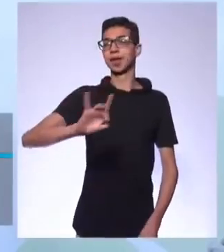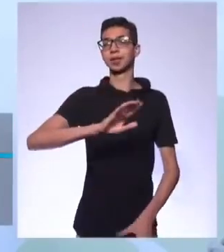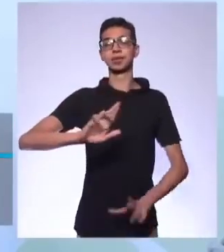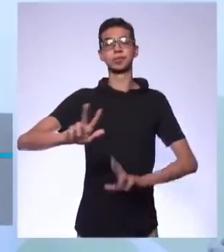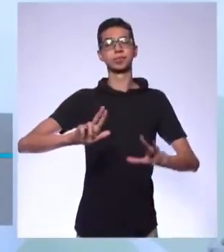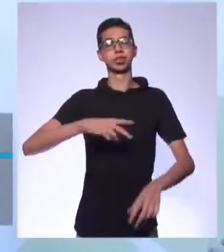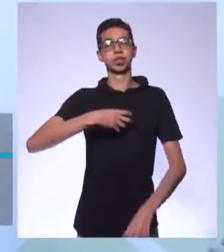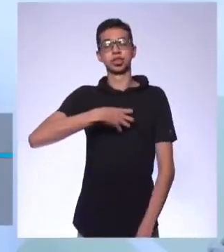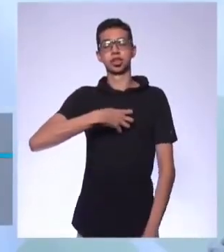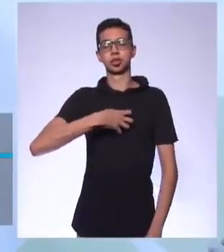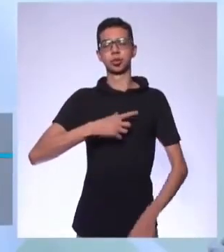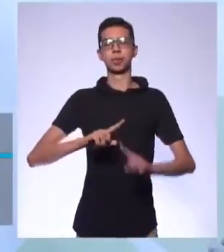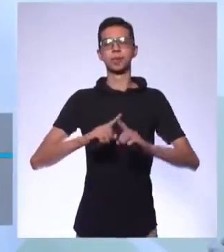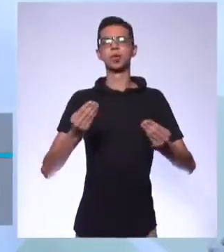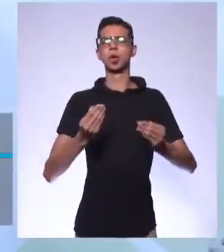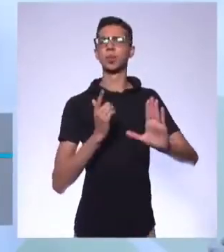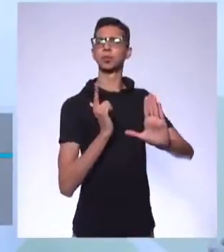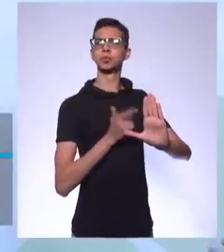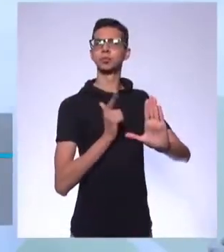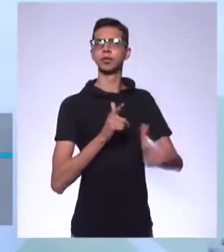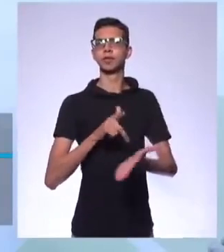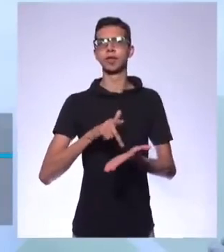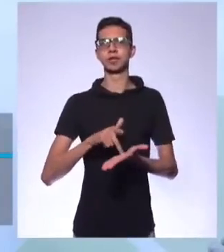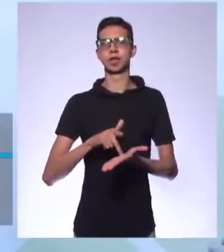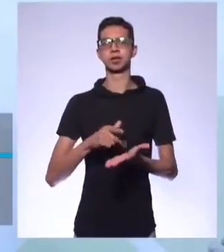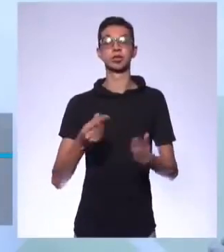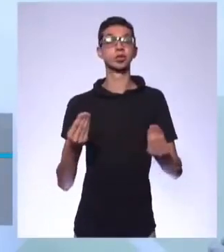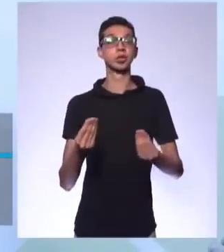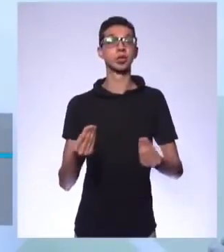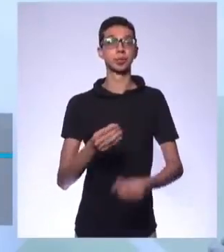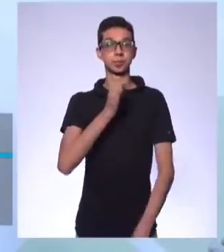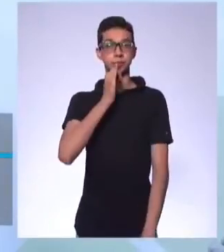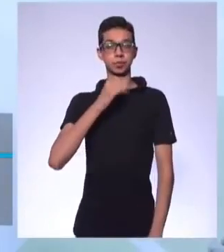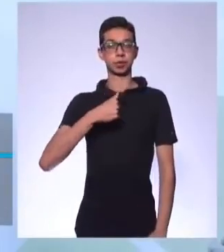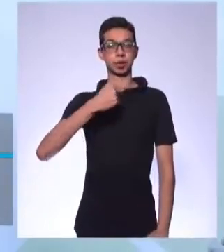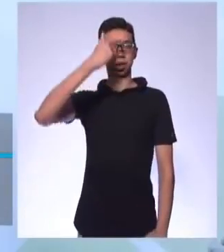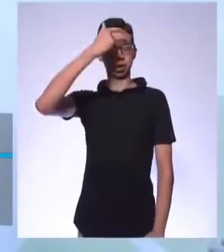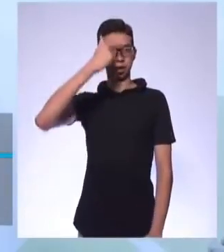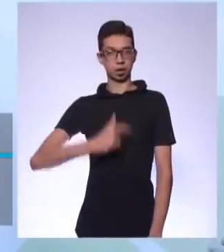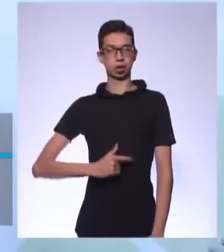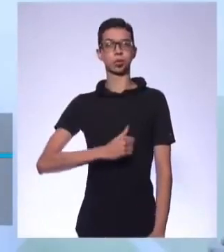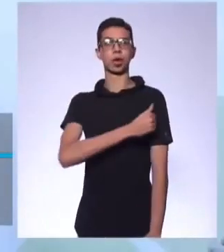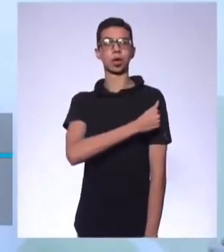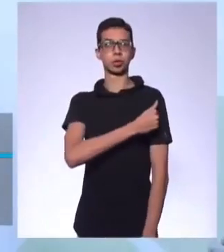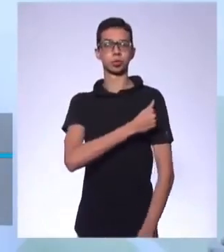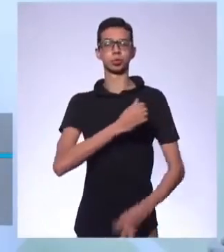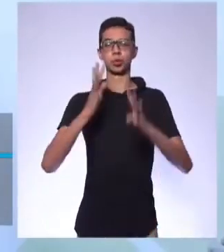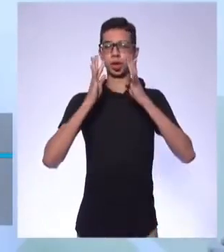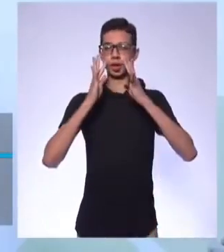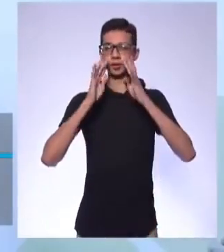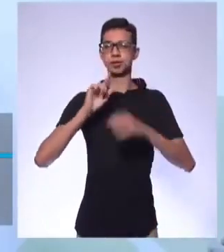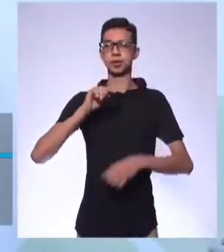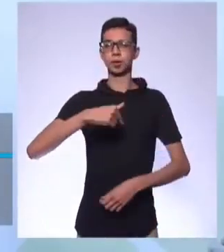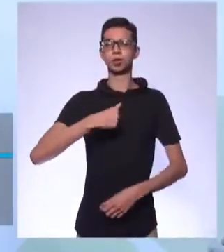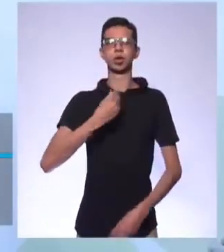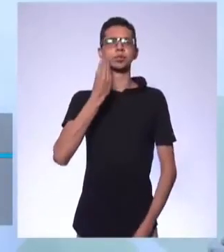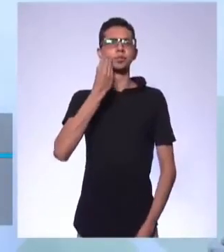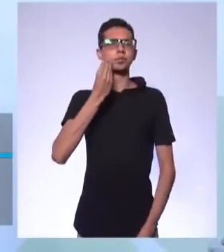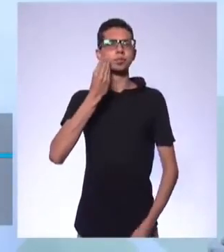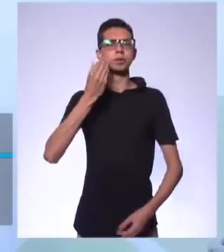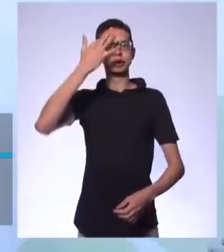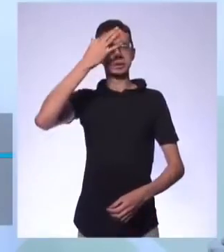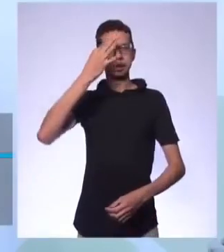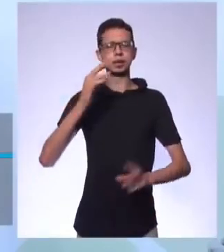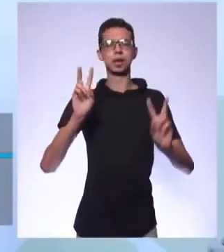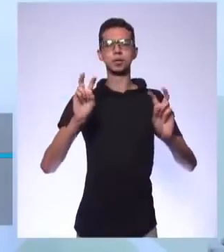resenha crítica, então, eu ser lá um aluno que assisti e até me tornar alguém especialista no